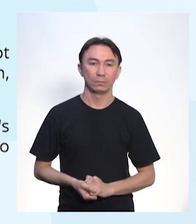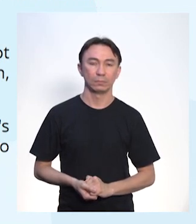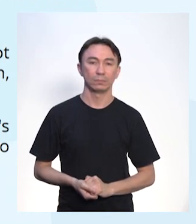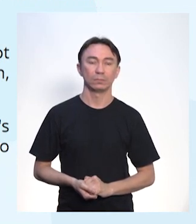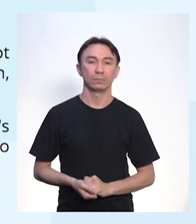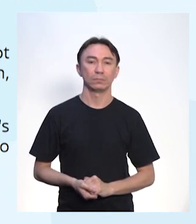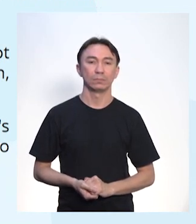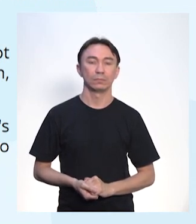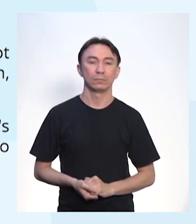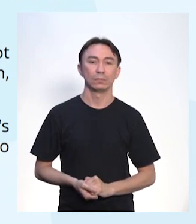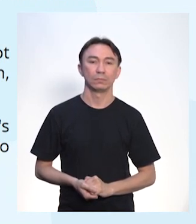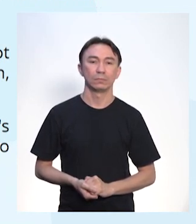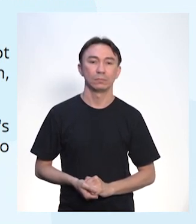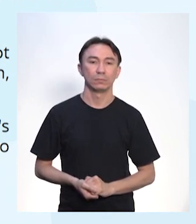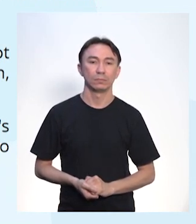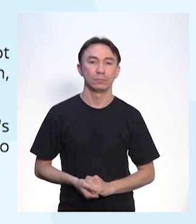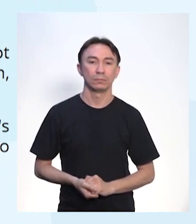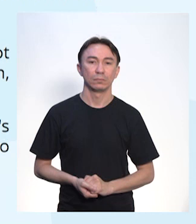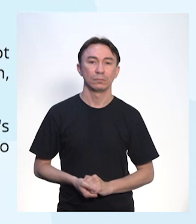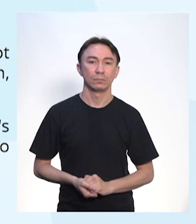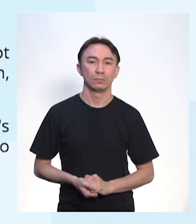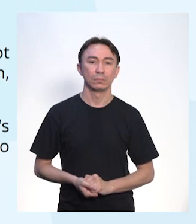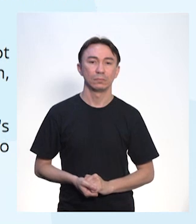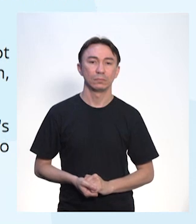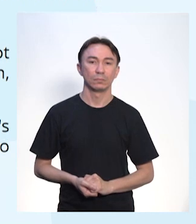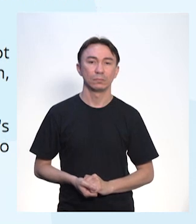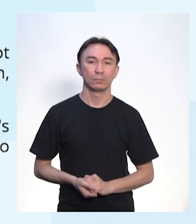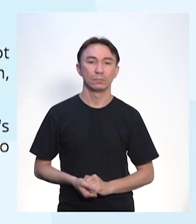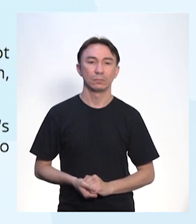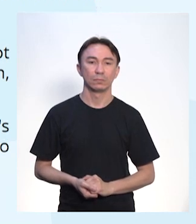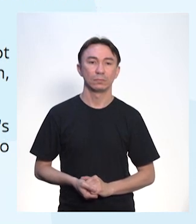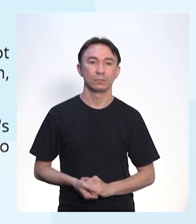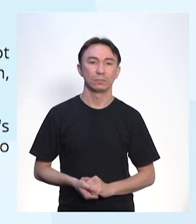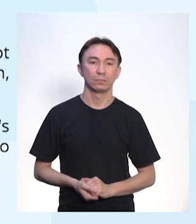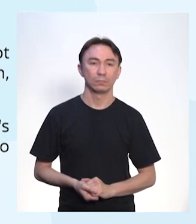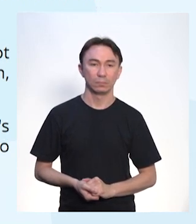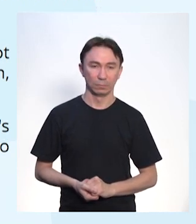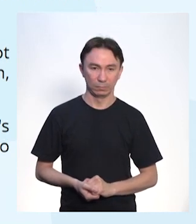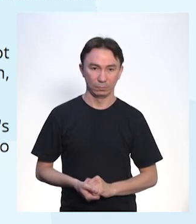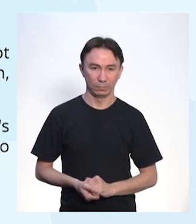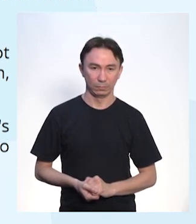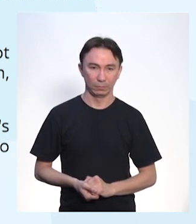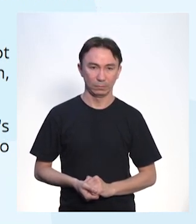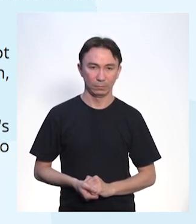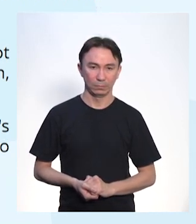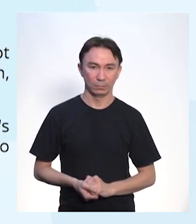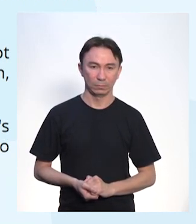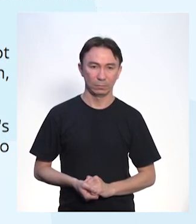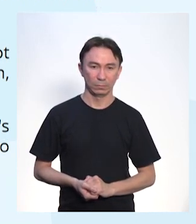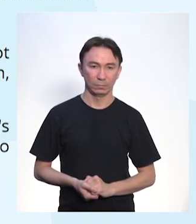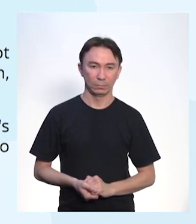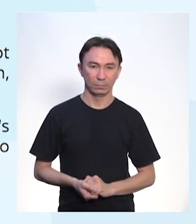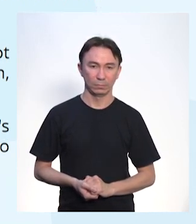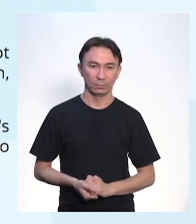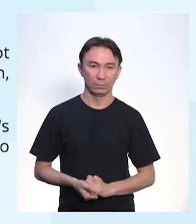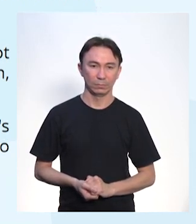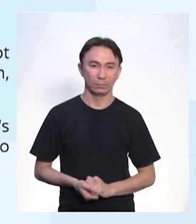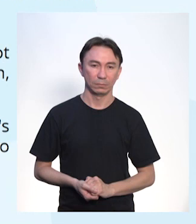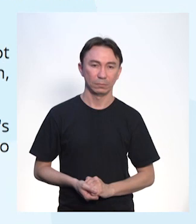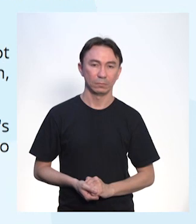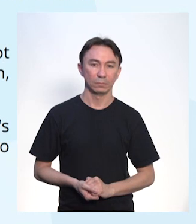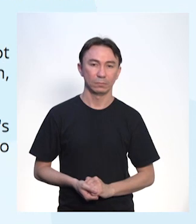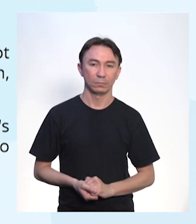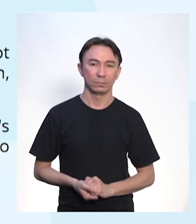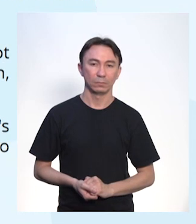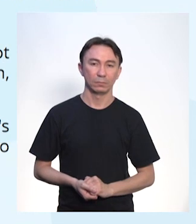not produce air pollutants or carbon dioxide. Solar energy systems or buildings have minimal effects